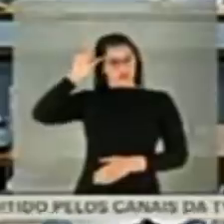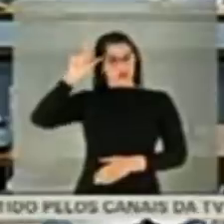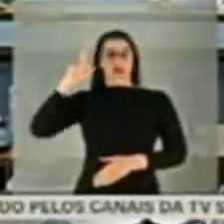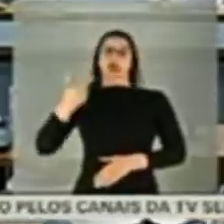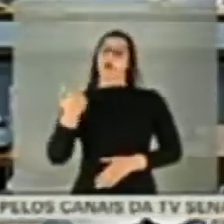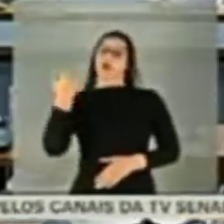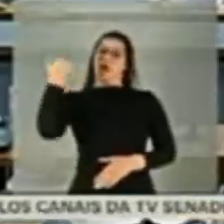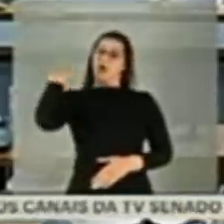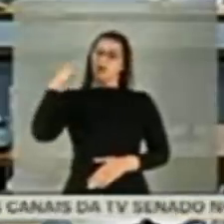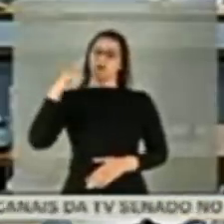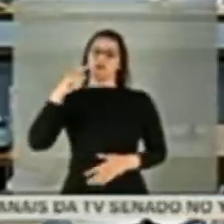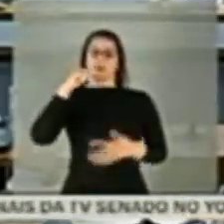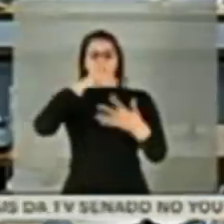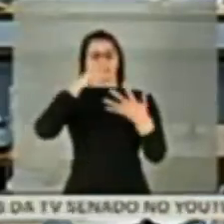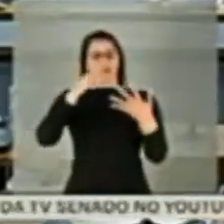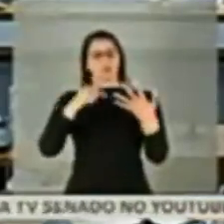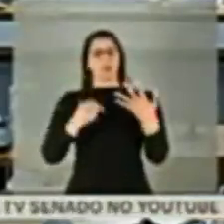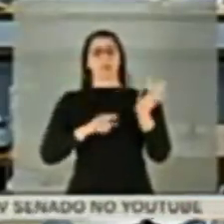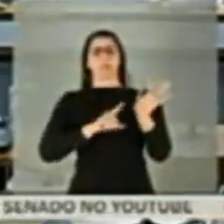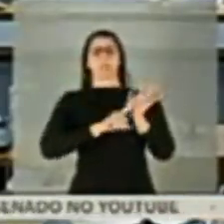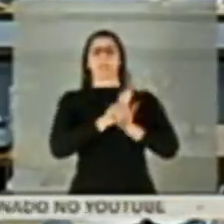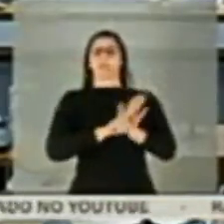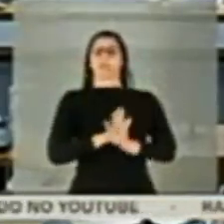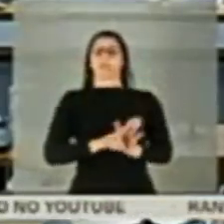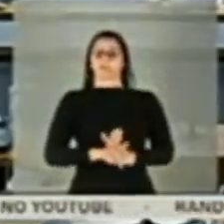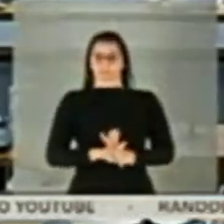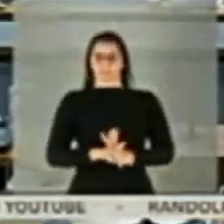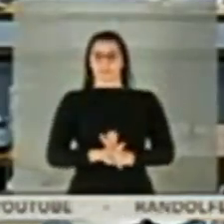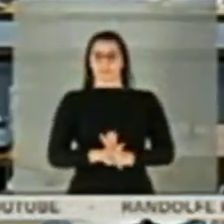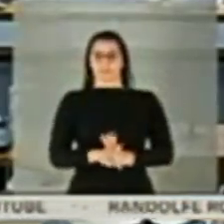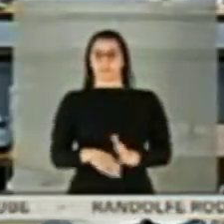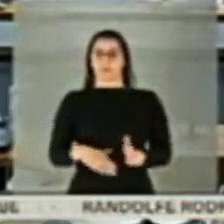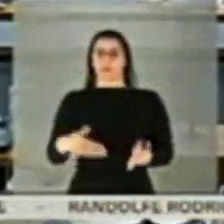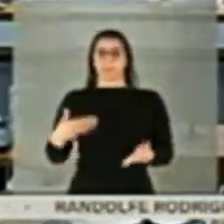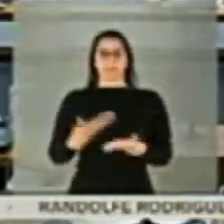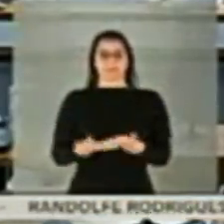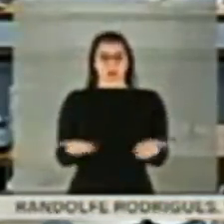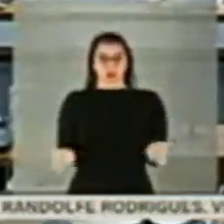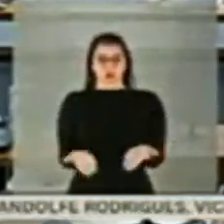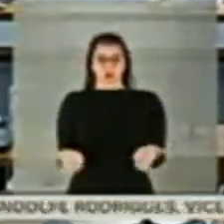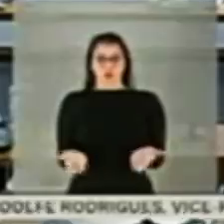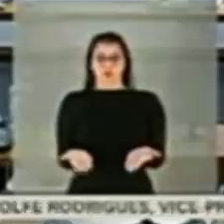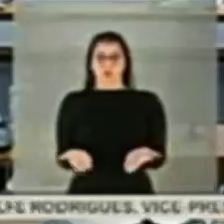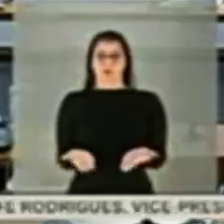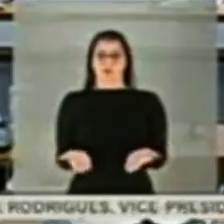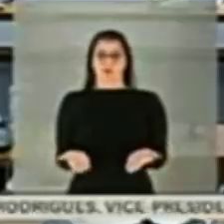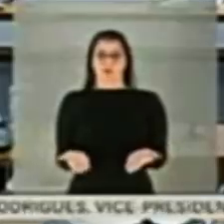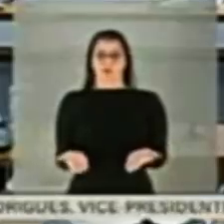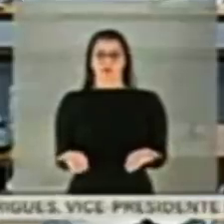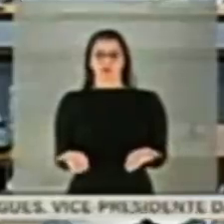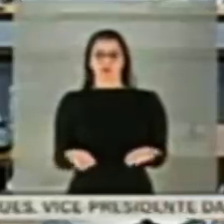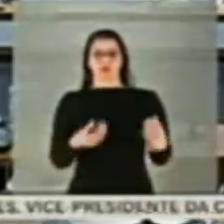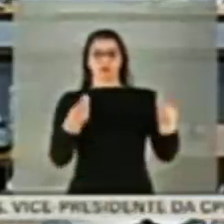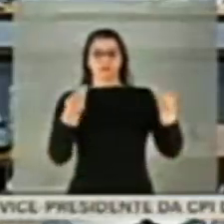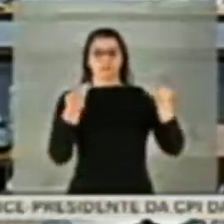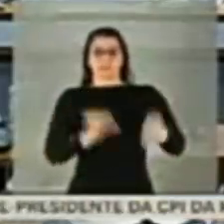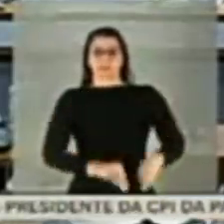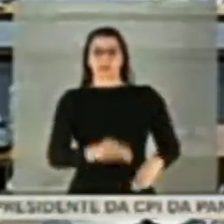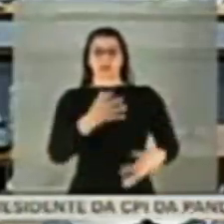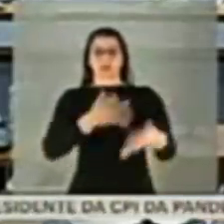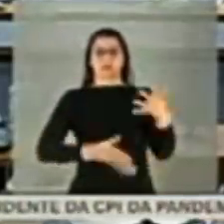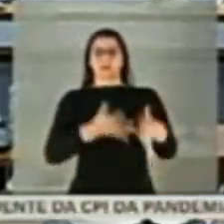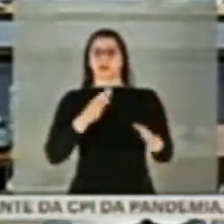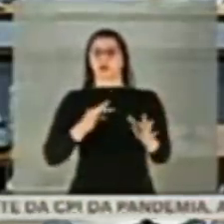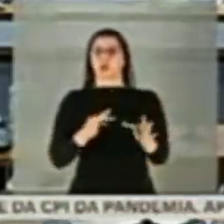um elenco de perguntas. A esta altura, eu vou prejudicar todas as perguntas, porque